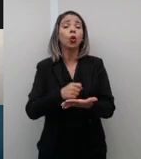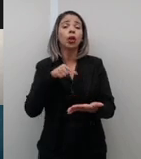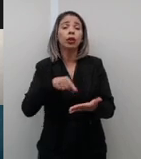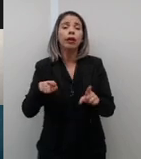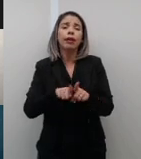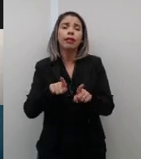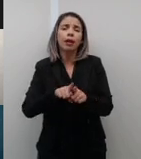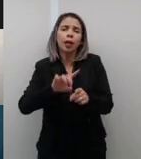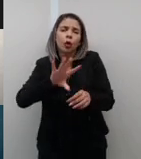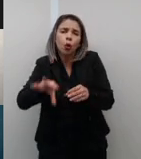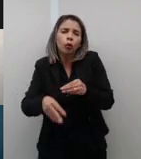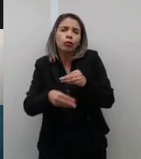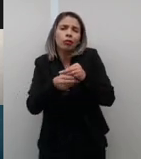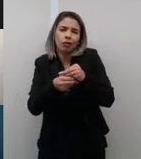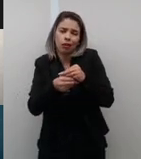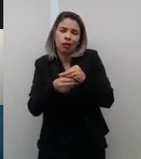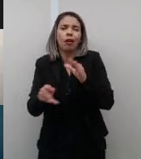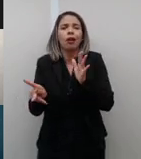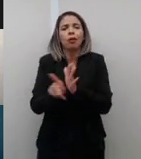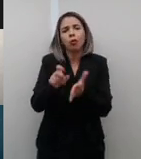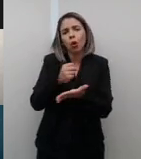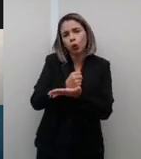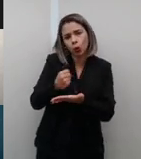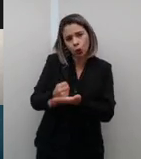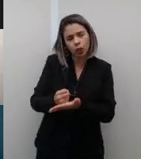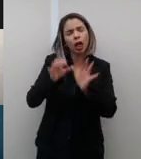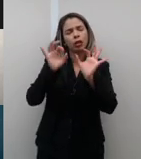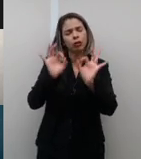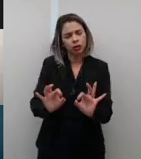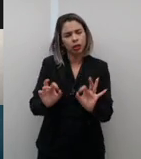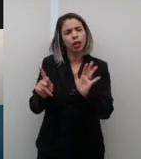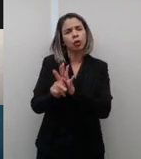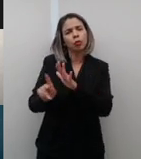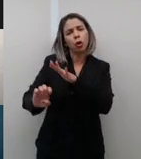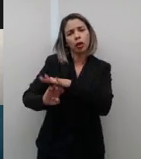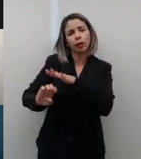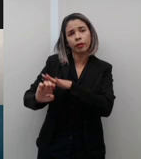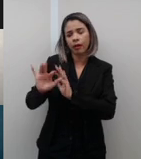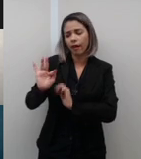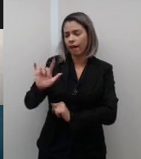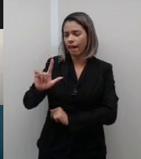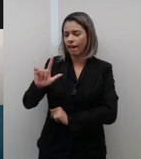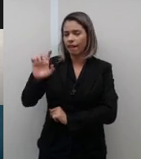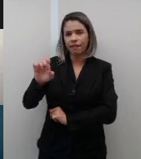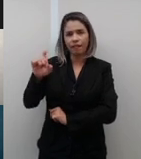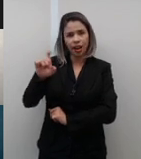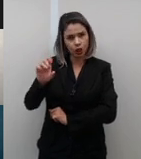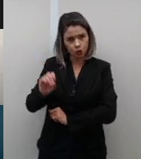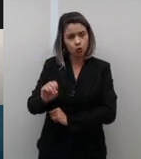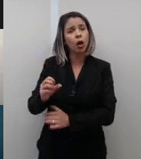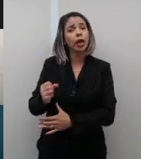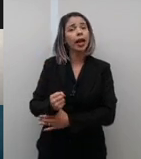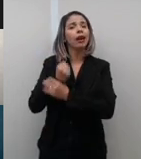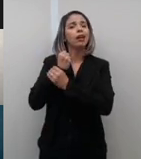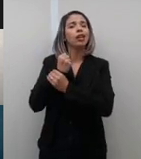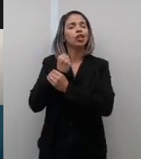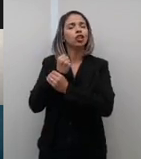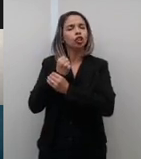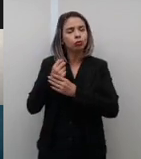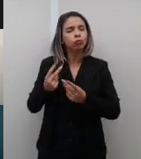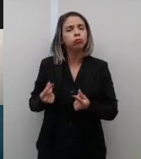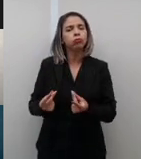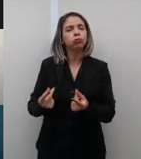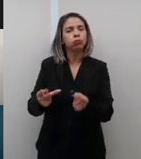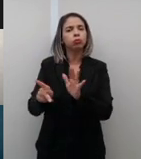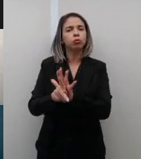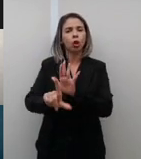que foram celebrados regularmente com a recorrente Flexo, de modo a garantir, então, a vigência dos dispositivos legais que foram violados pelo